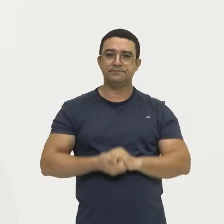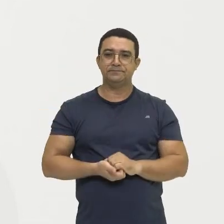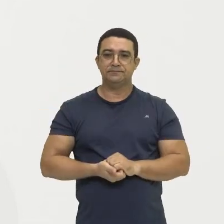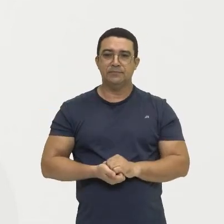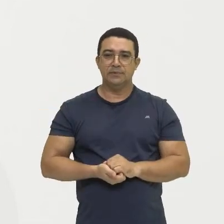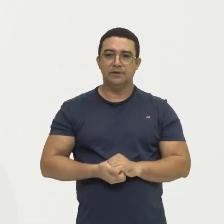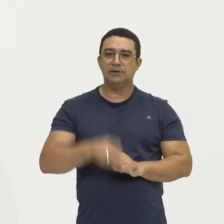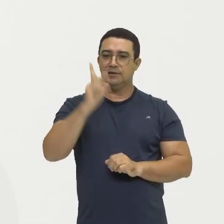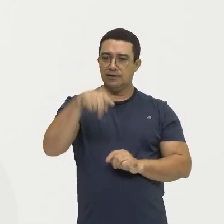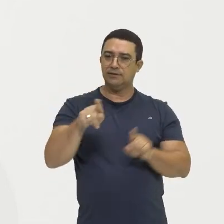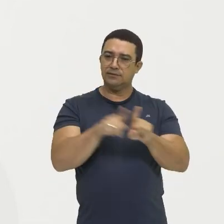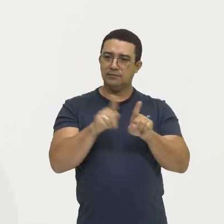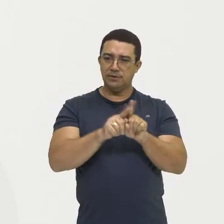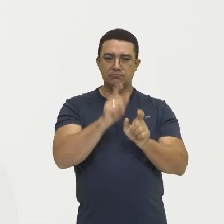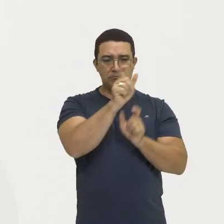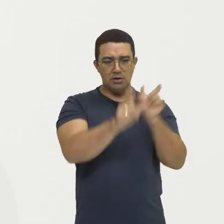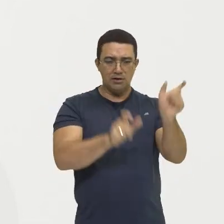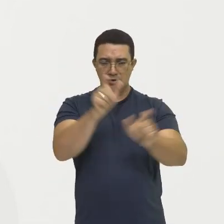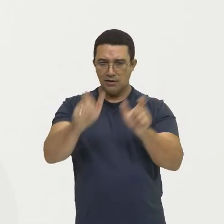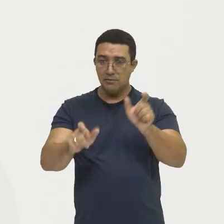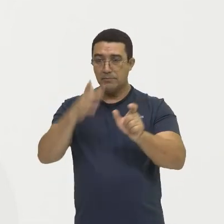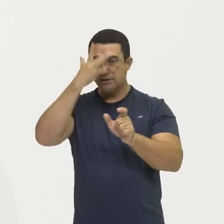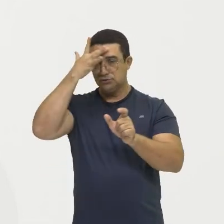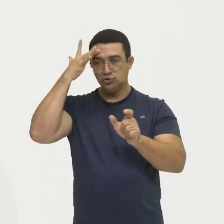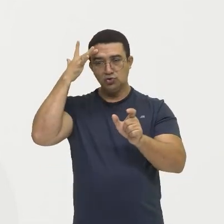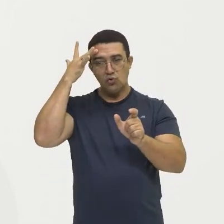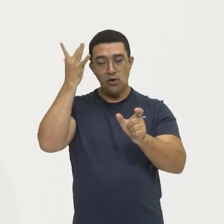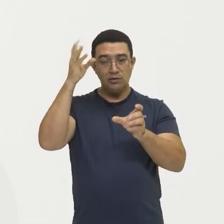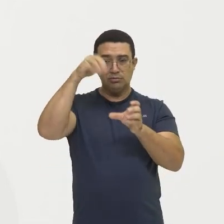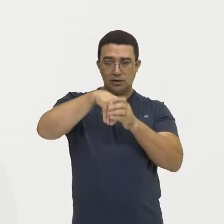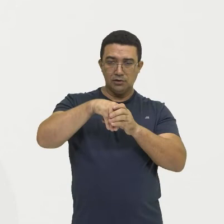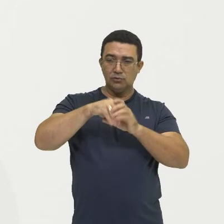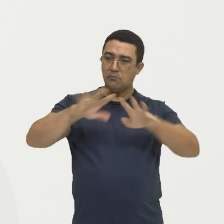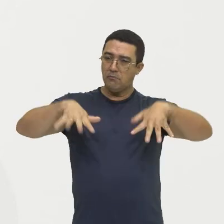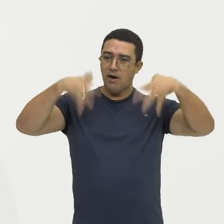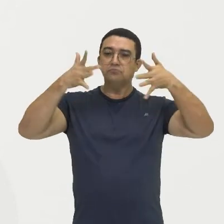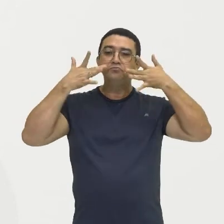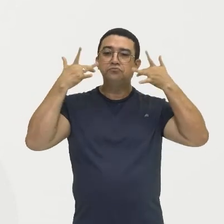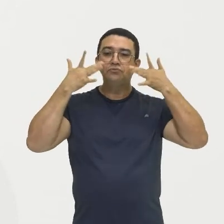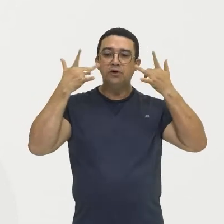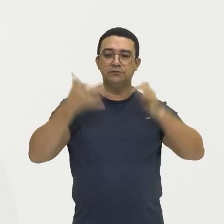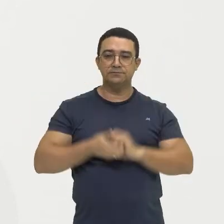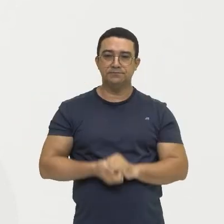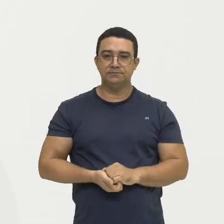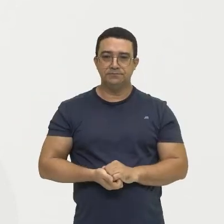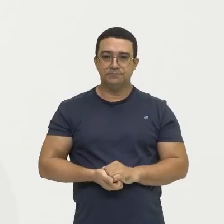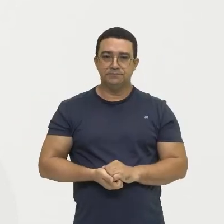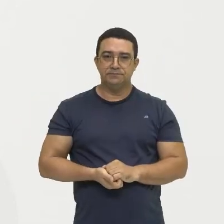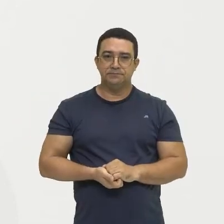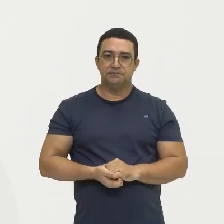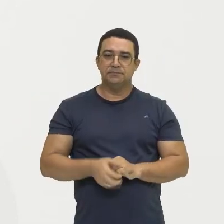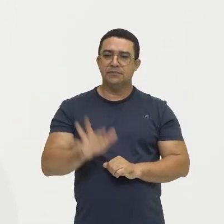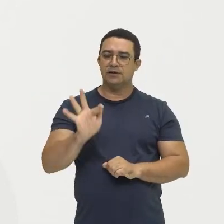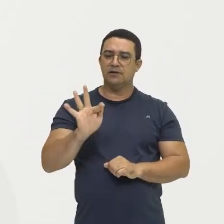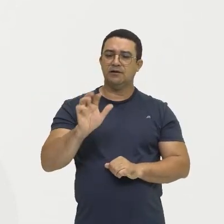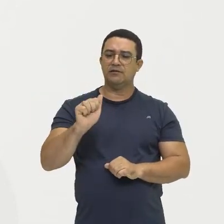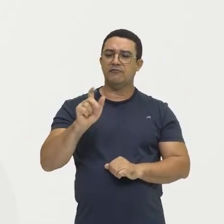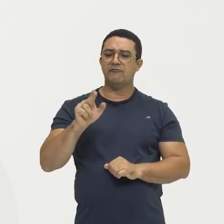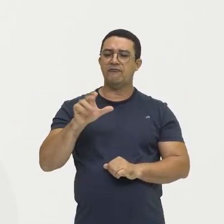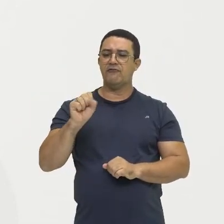por personagens que vão fazer essa encenação no palco, ao vivo, ok? E a